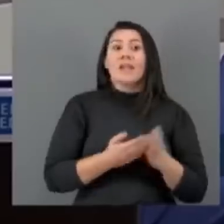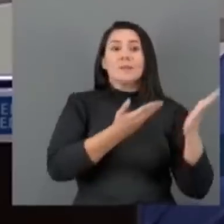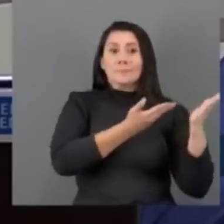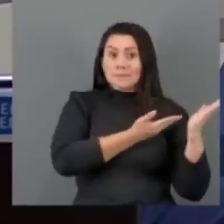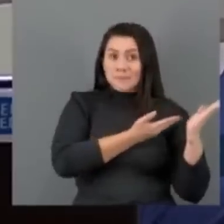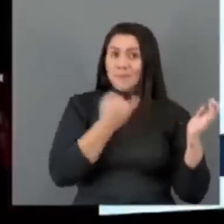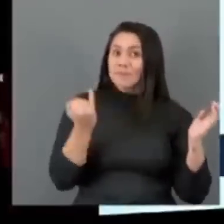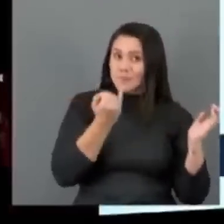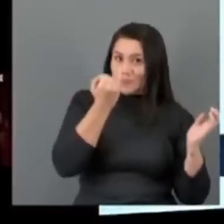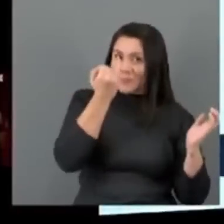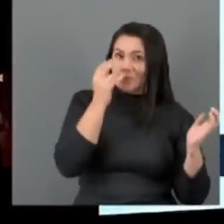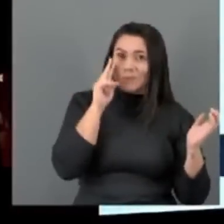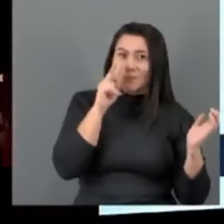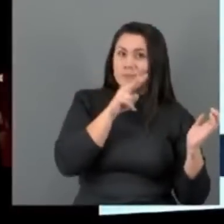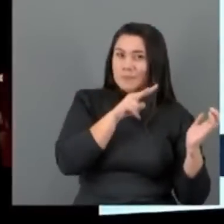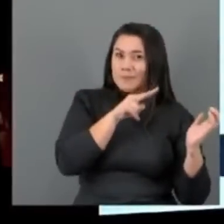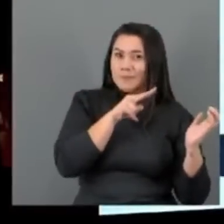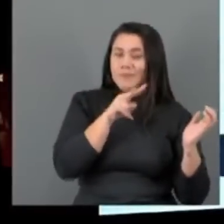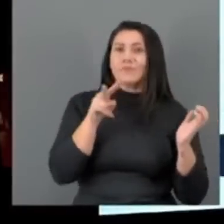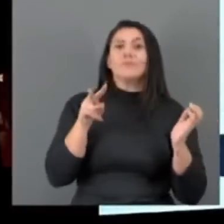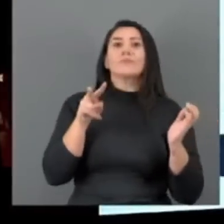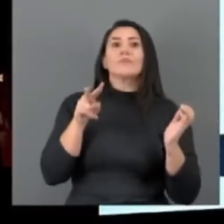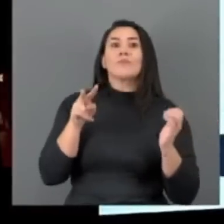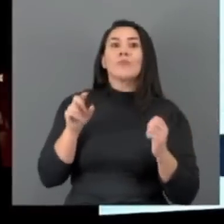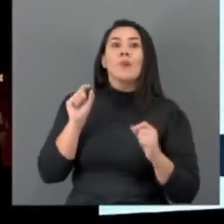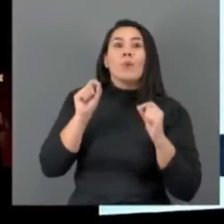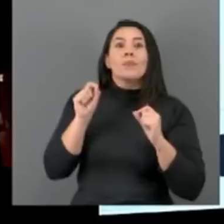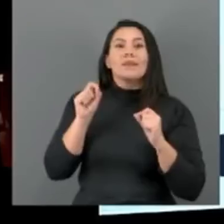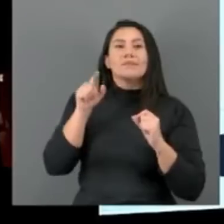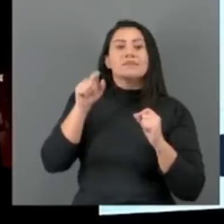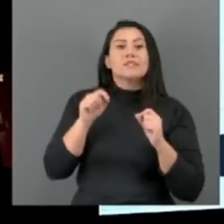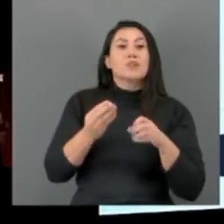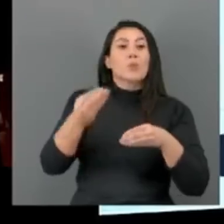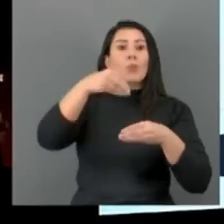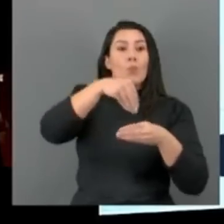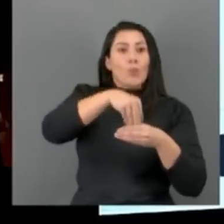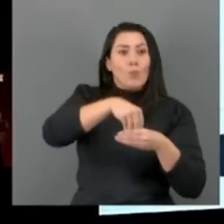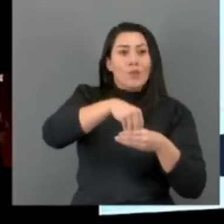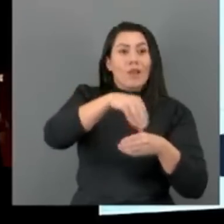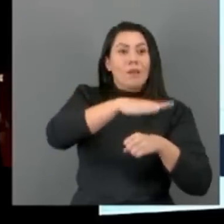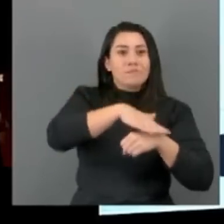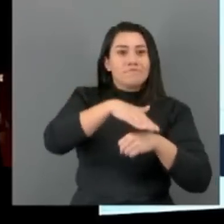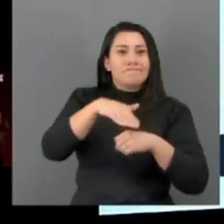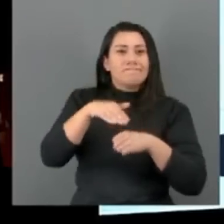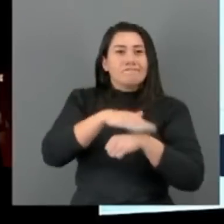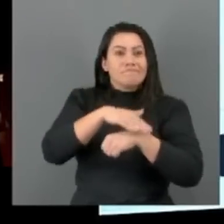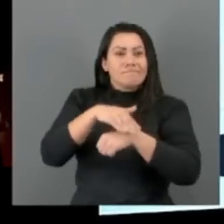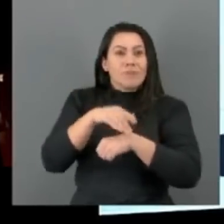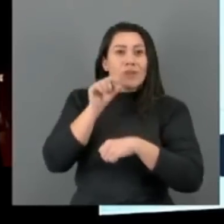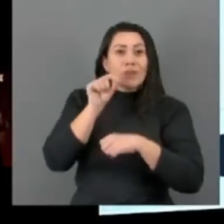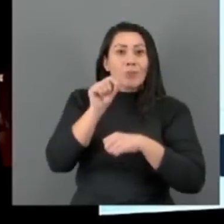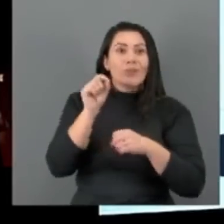O que que a gente fez no ano de eleição no período eleitoral Então a gente tem várias eleições aí e o que que foi o movimento de juros em cada ano eleitoral